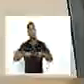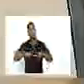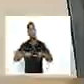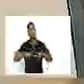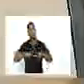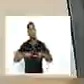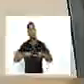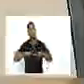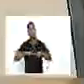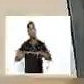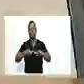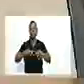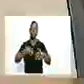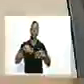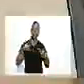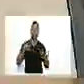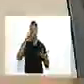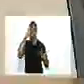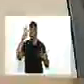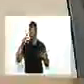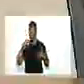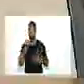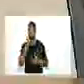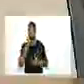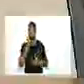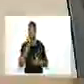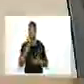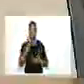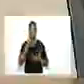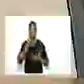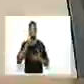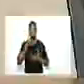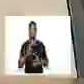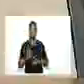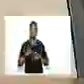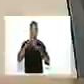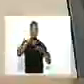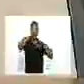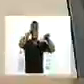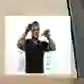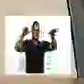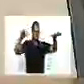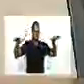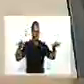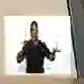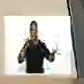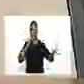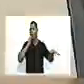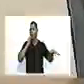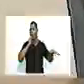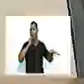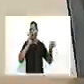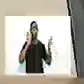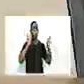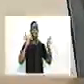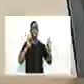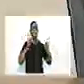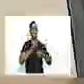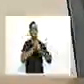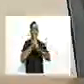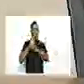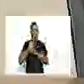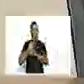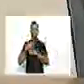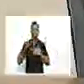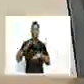o pessoal do centro desculpa eh e pros bairros e que não estão sendo contemplados hoje então